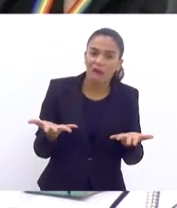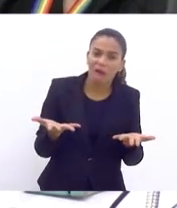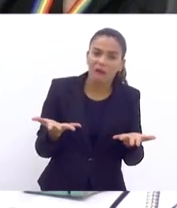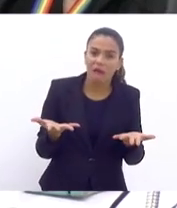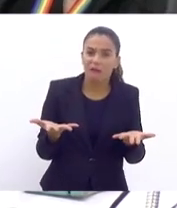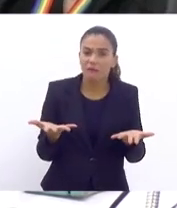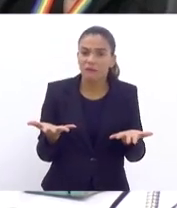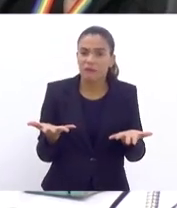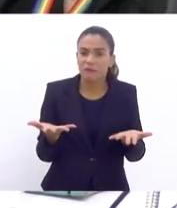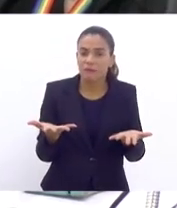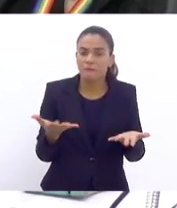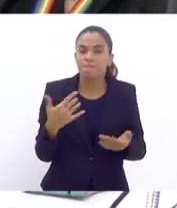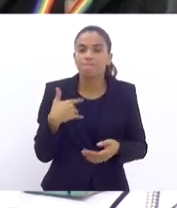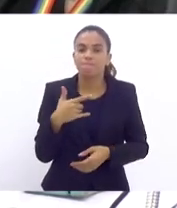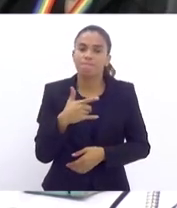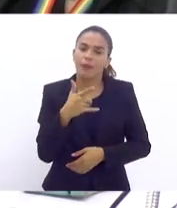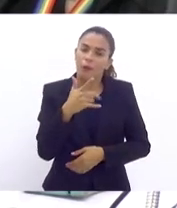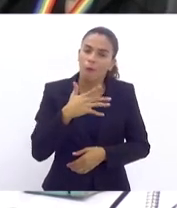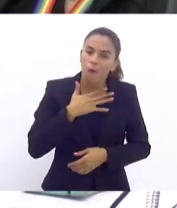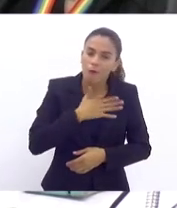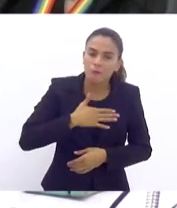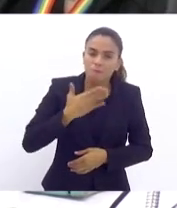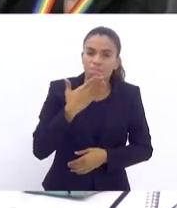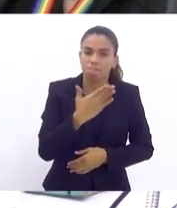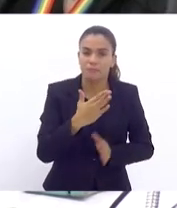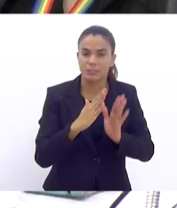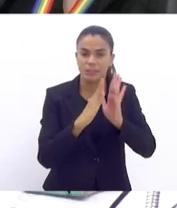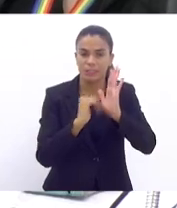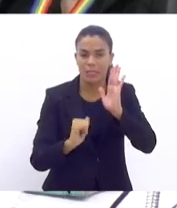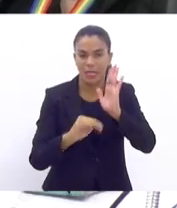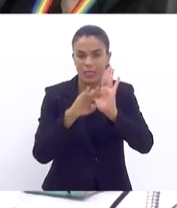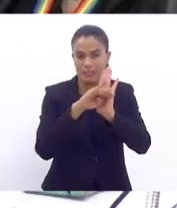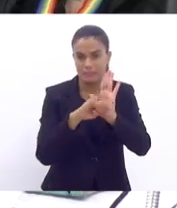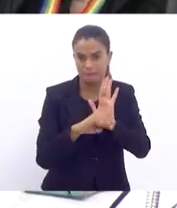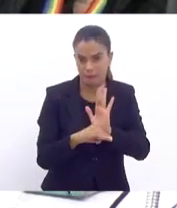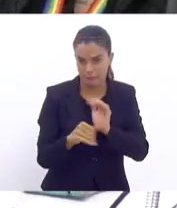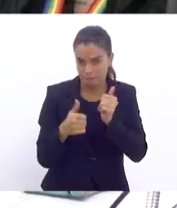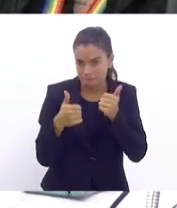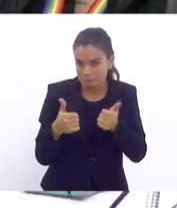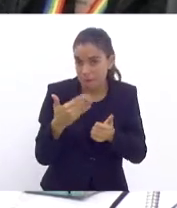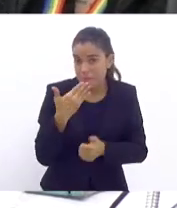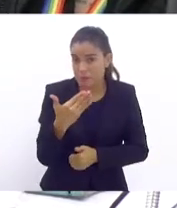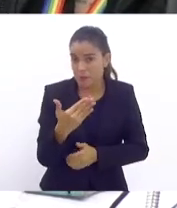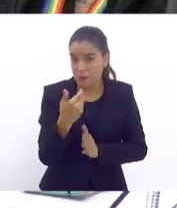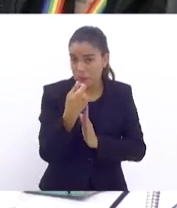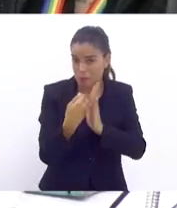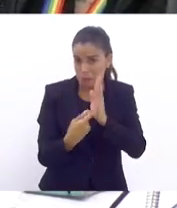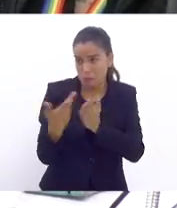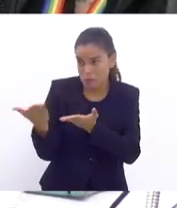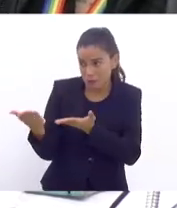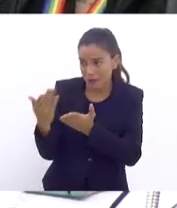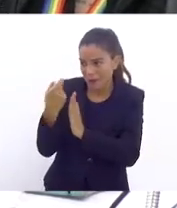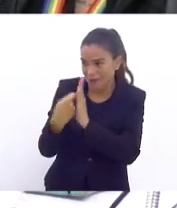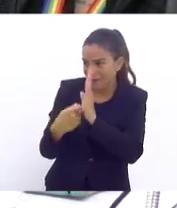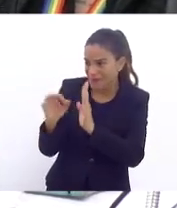então o serviço está retirada de pauta desse processo retirar de pauta então a pedido do autor inclusive